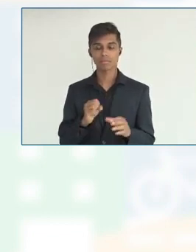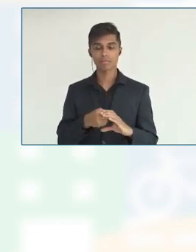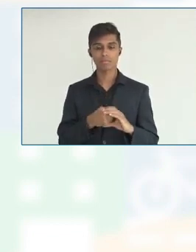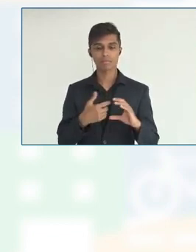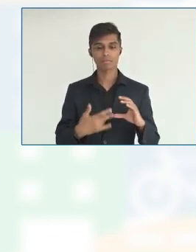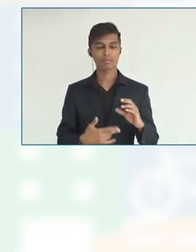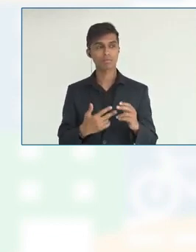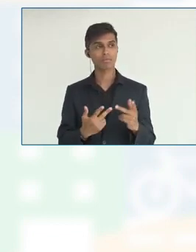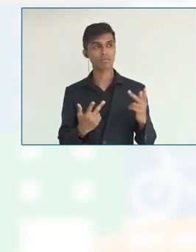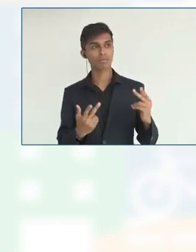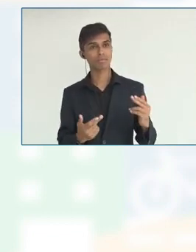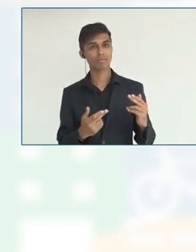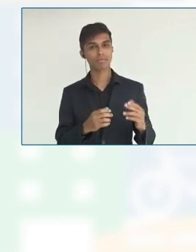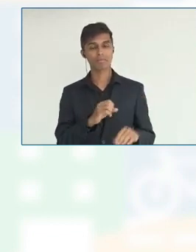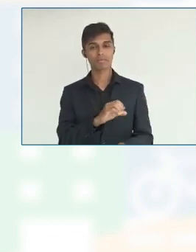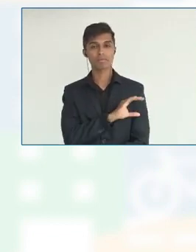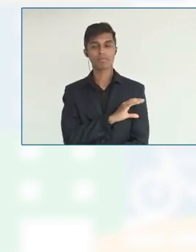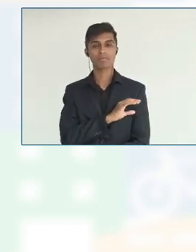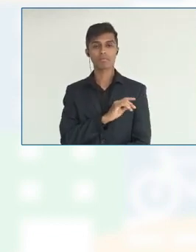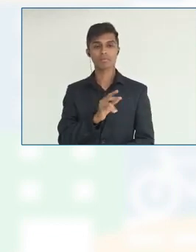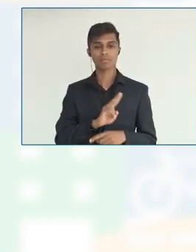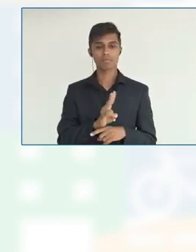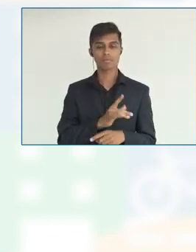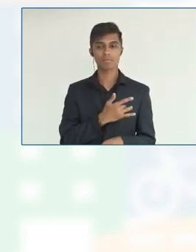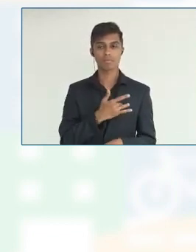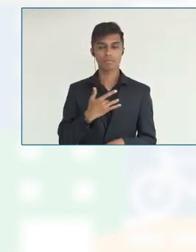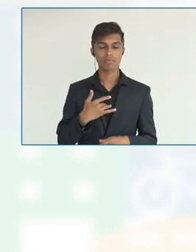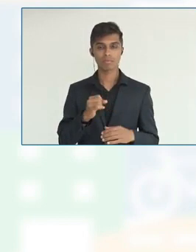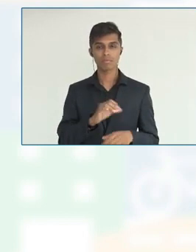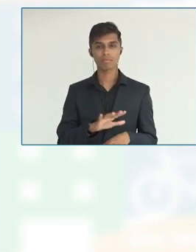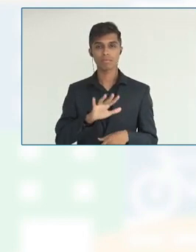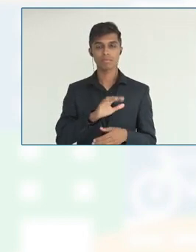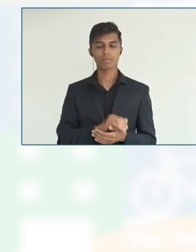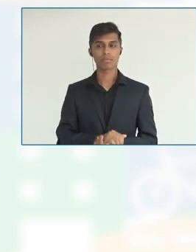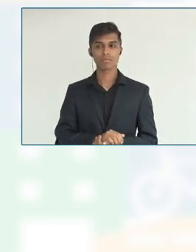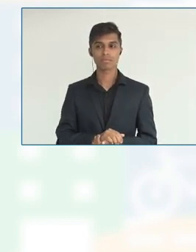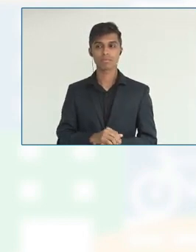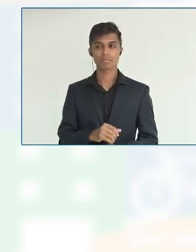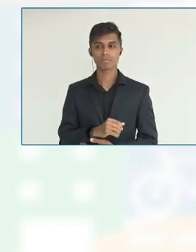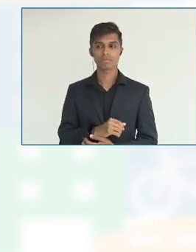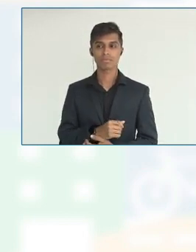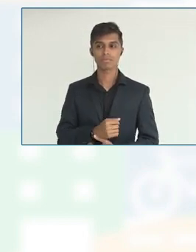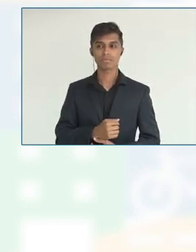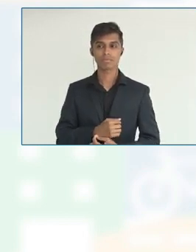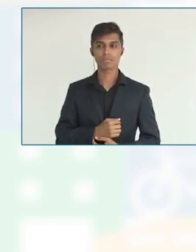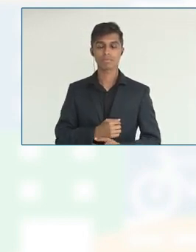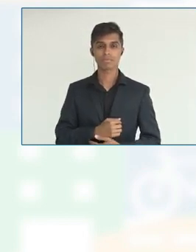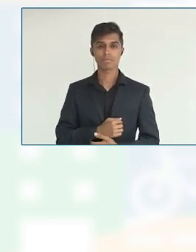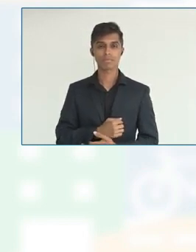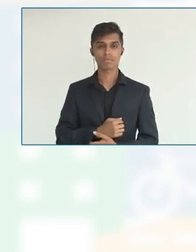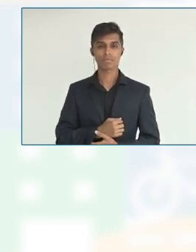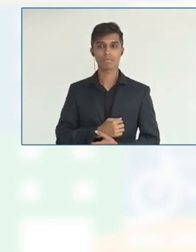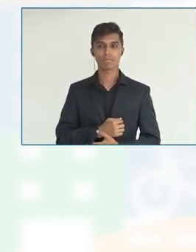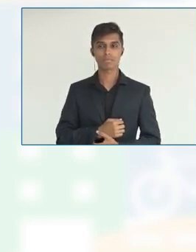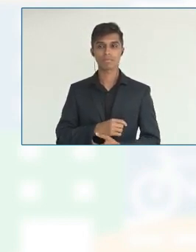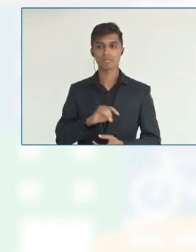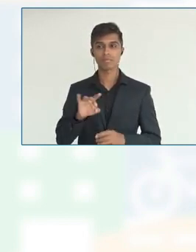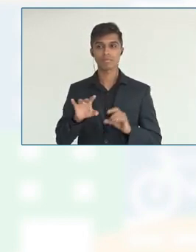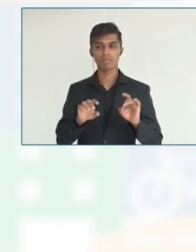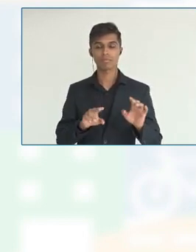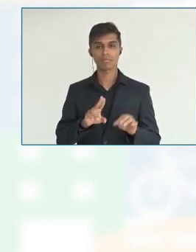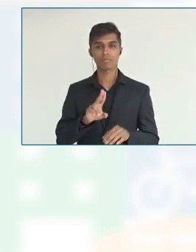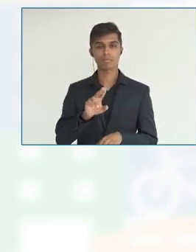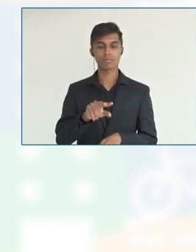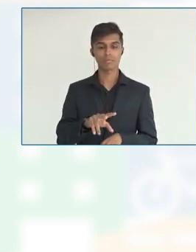configuração da Coordenadoria de Vigilância em Saúde. Então, nessas UVs regionais, que estão lá